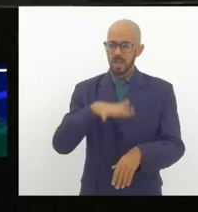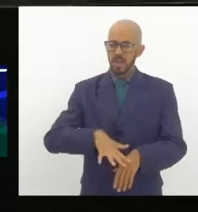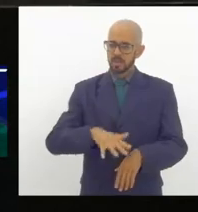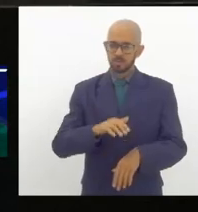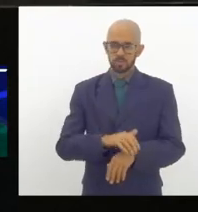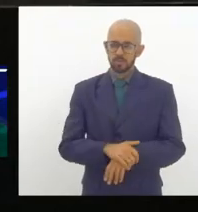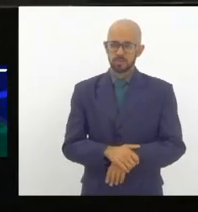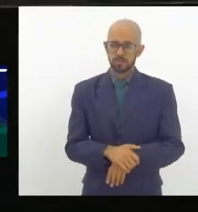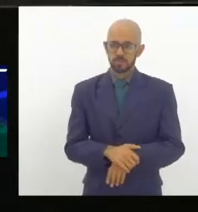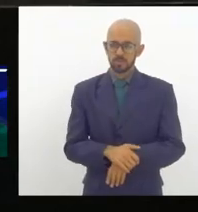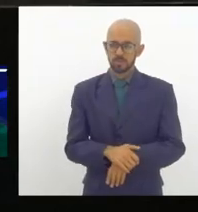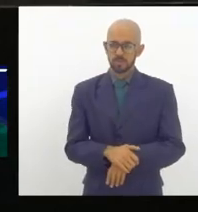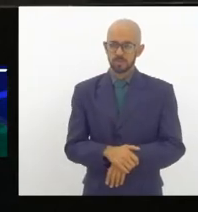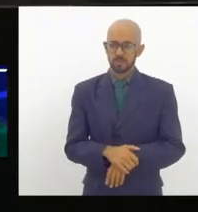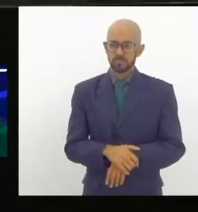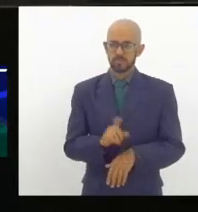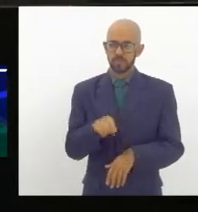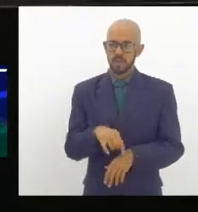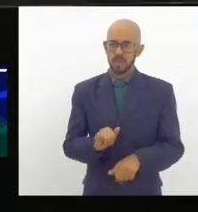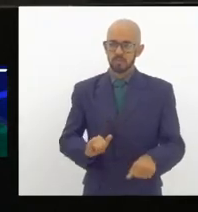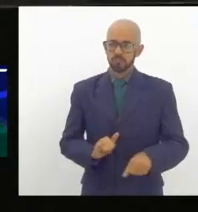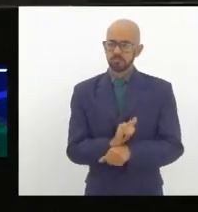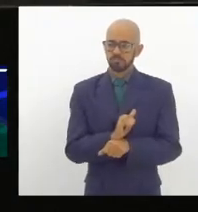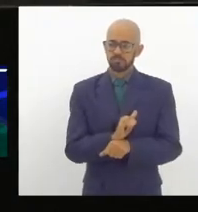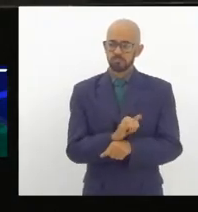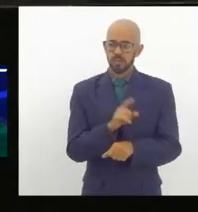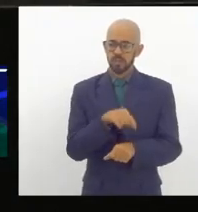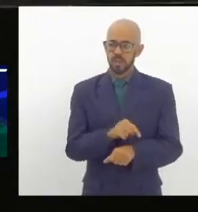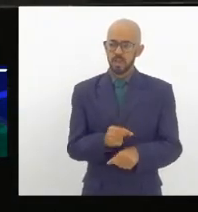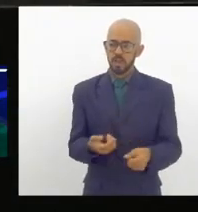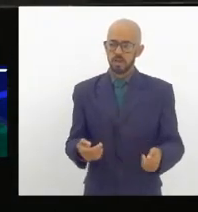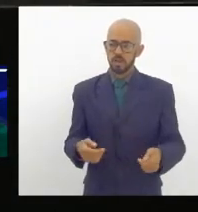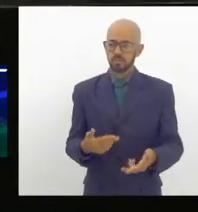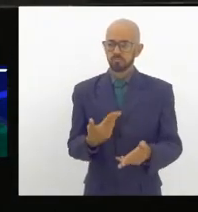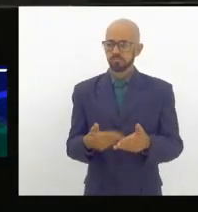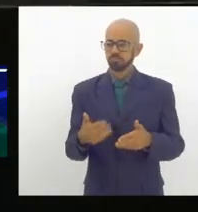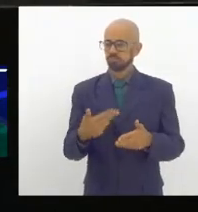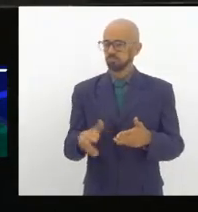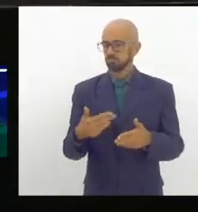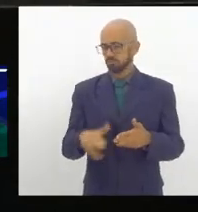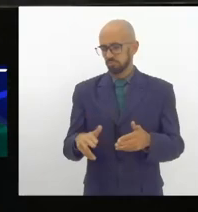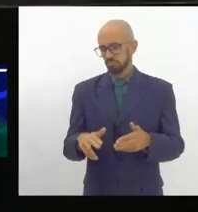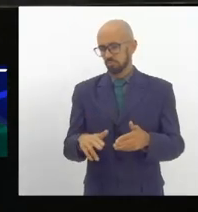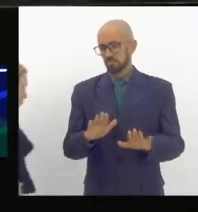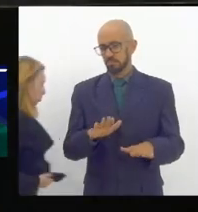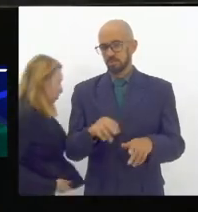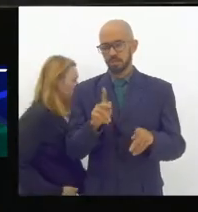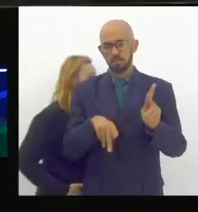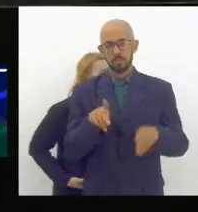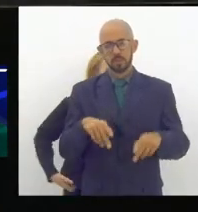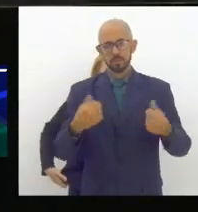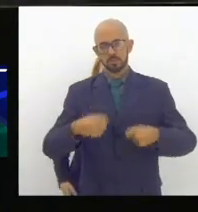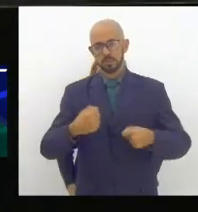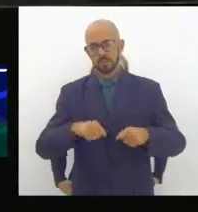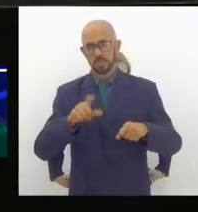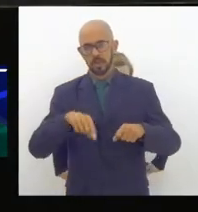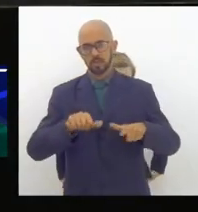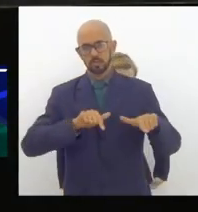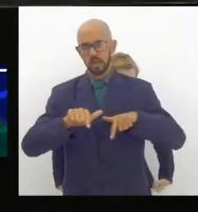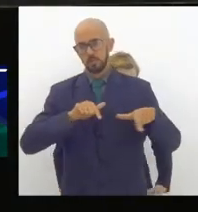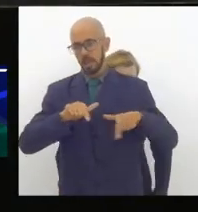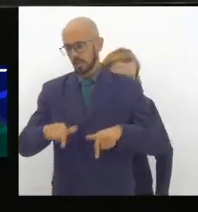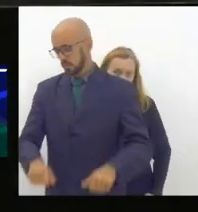uma enganação é um engana é um Cala a boca o que a população precisa é ter direito a um emprego